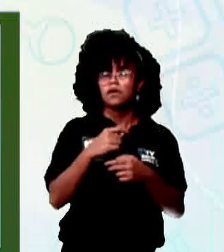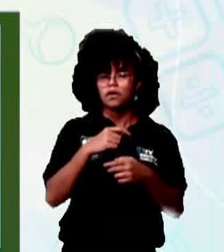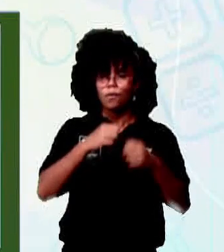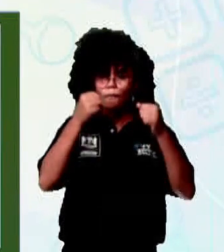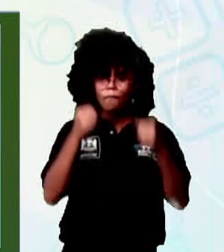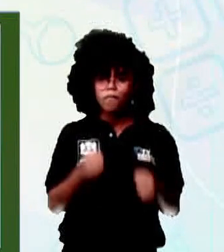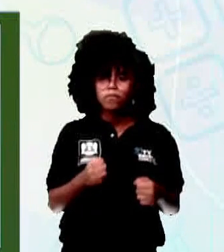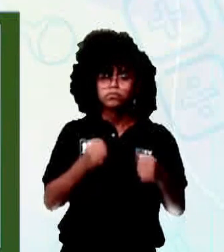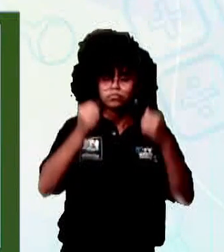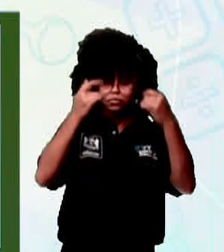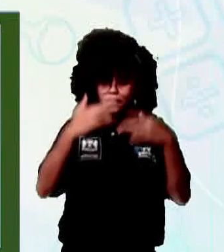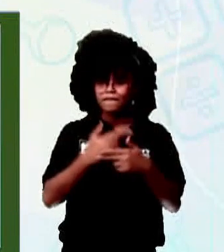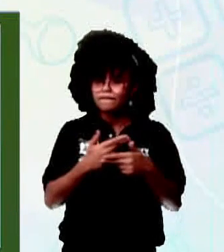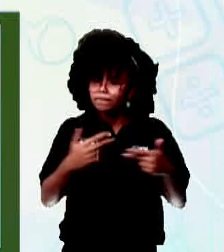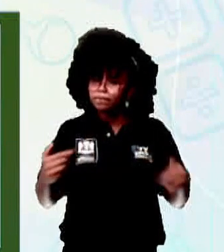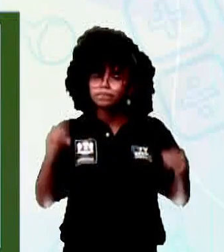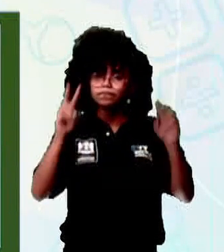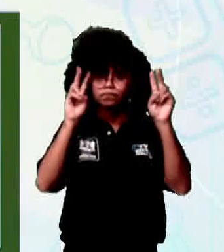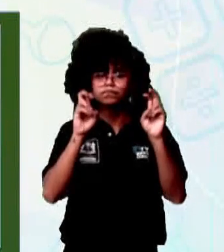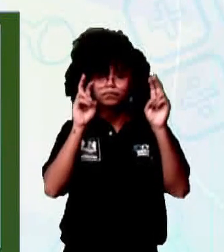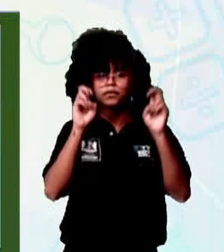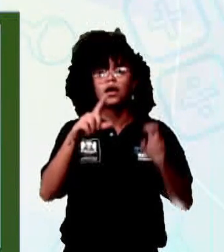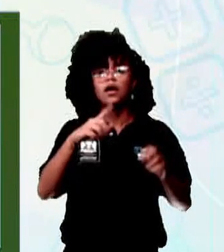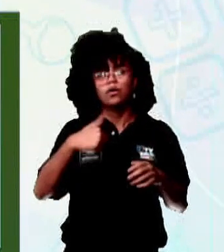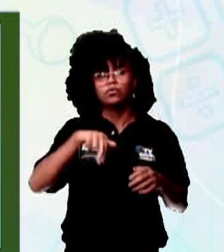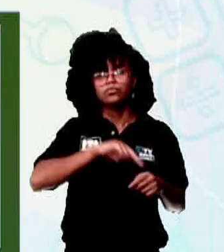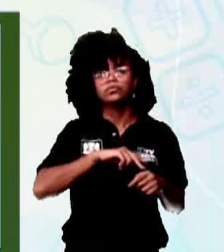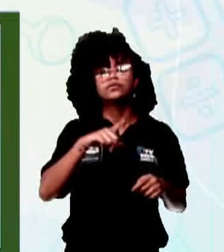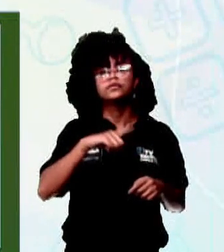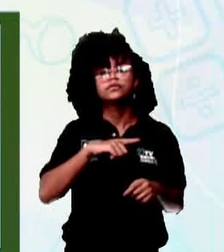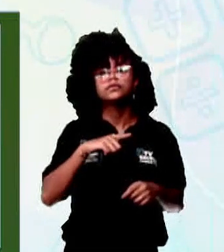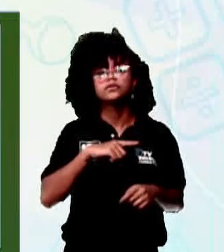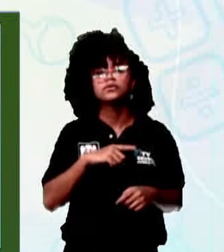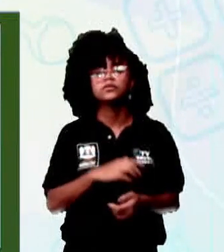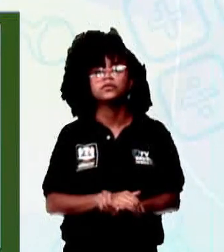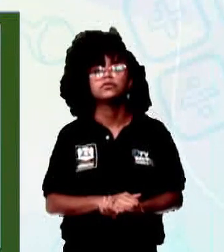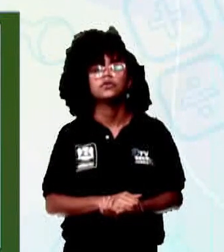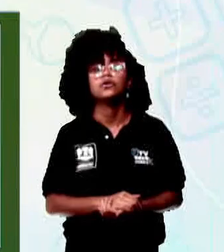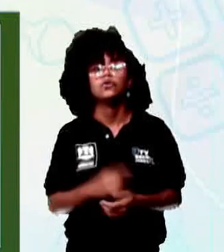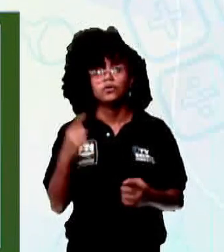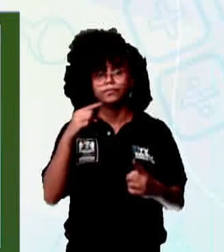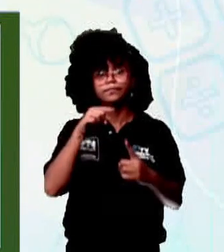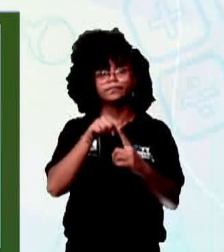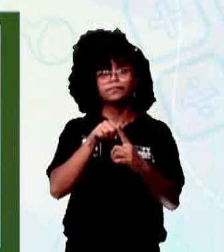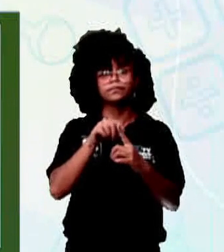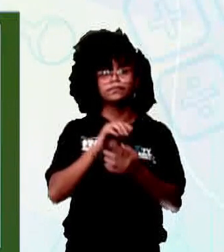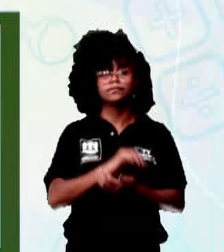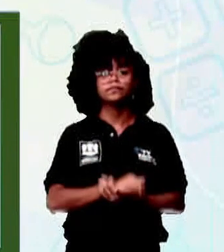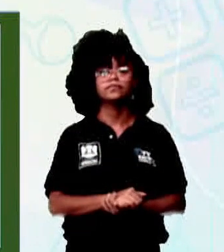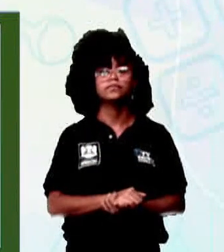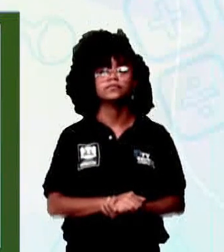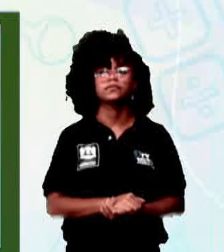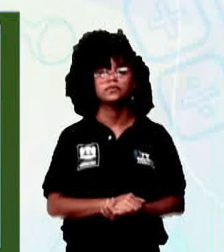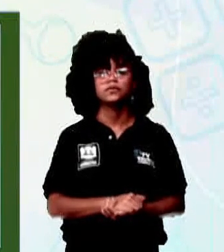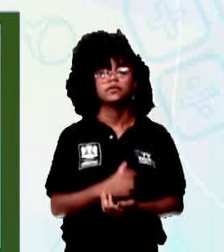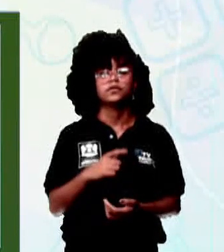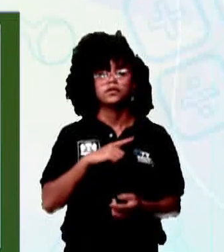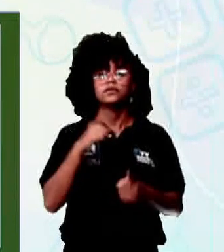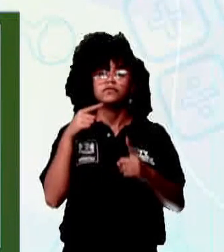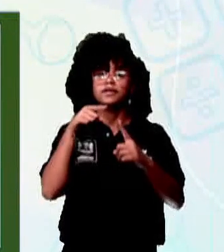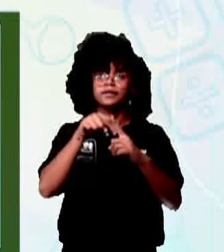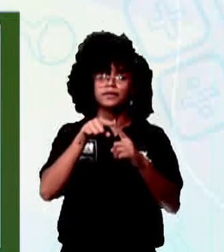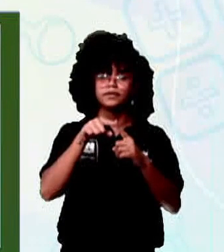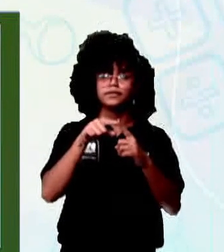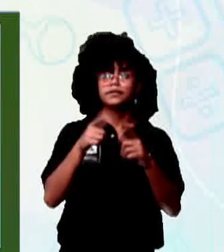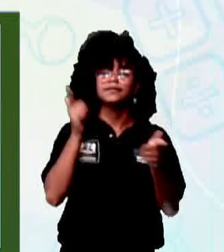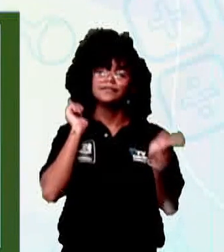diversos temas, né? E nós temos aí também suas finalidades. Né? Nós temos aí a finalidade de